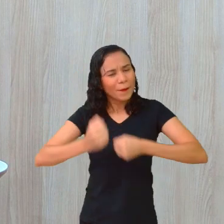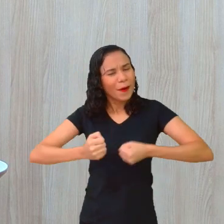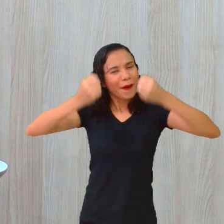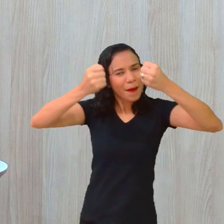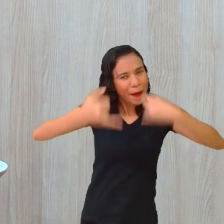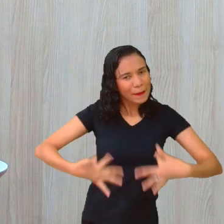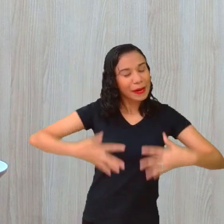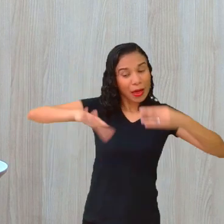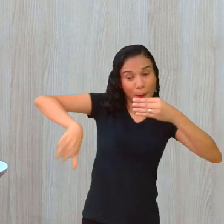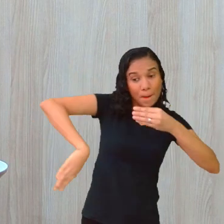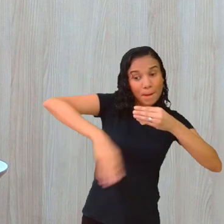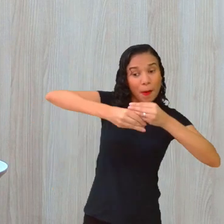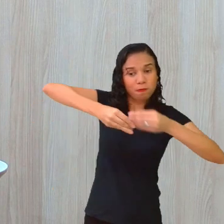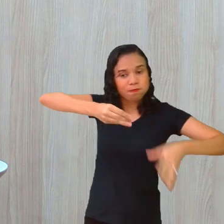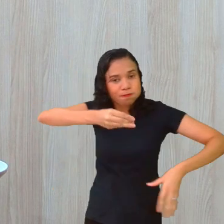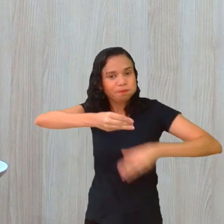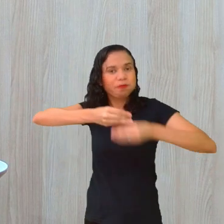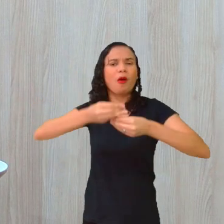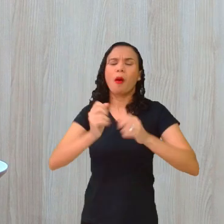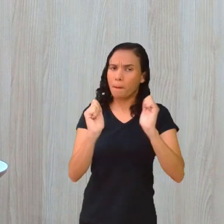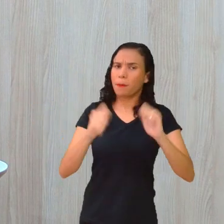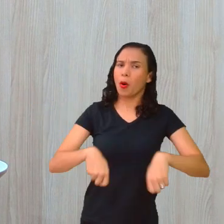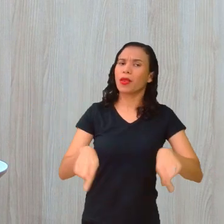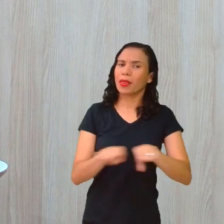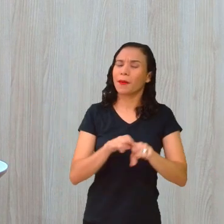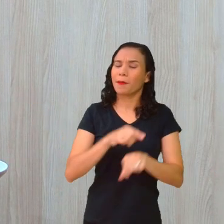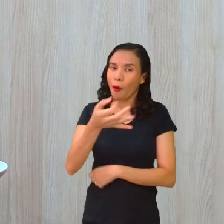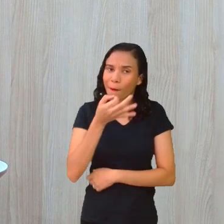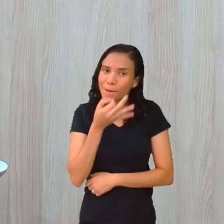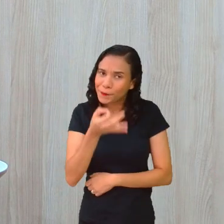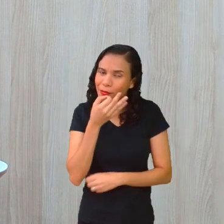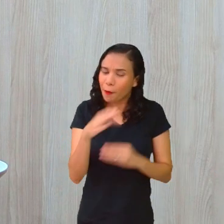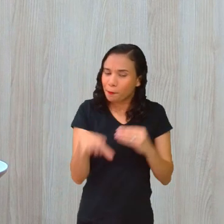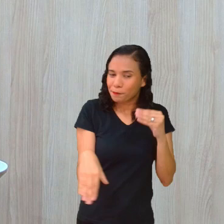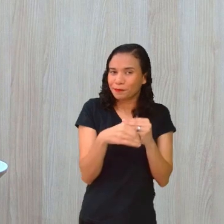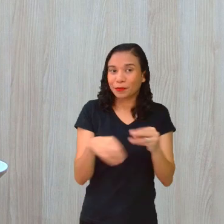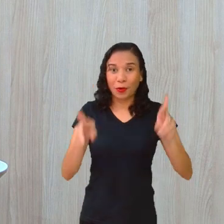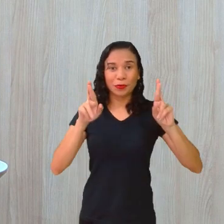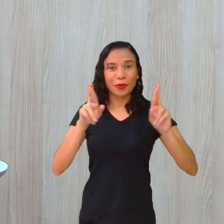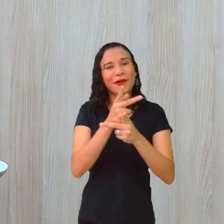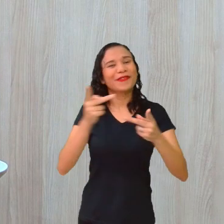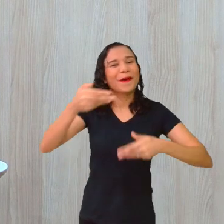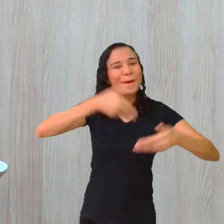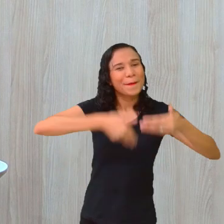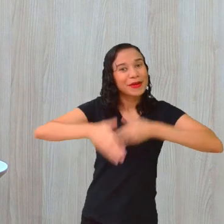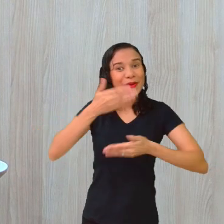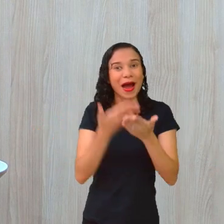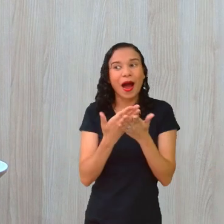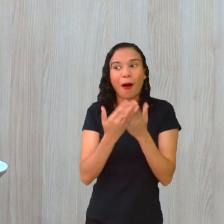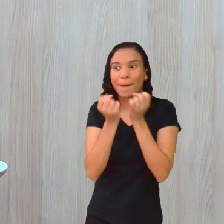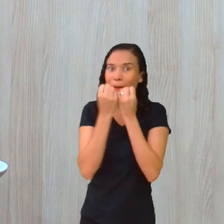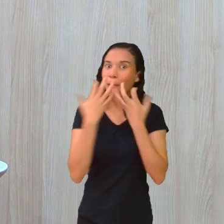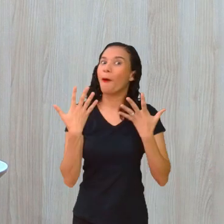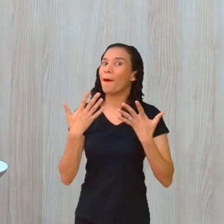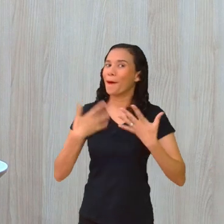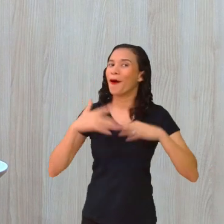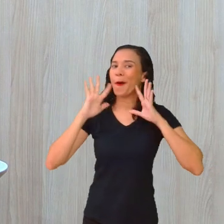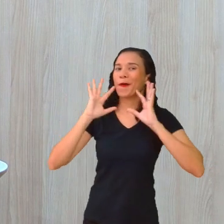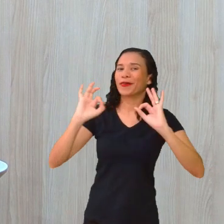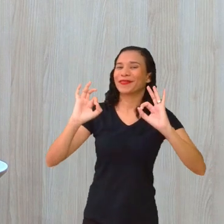qualquer contribuição que vocês têm que podem dar a gente. Então, espero a participação de todos vocês, que a aula está muito boa, como sempre,